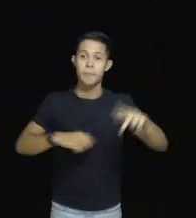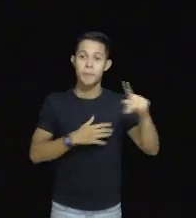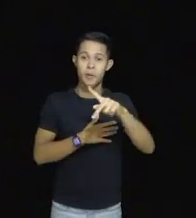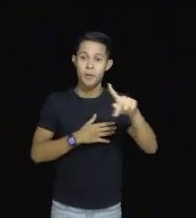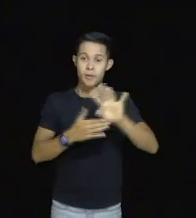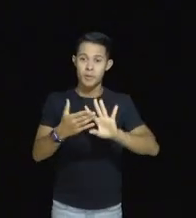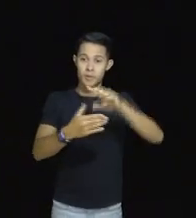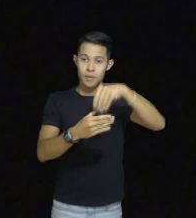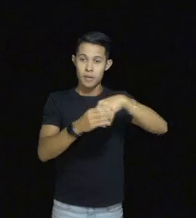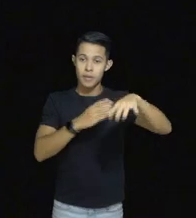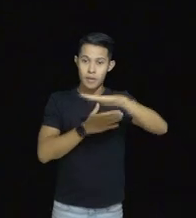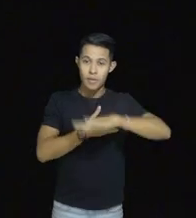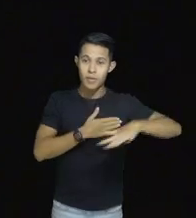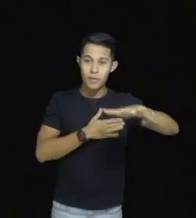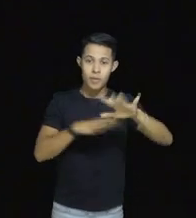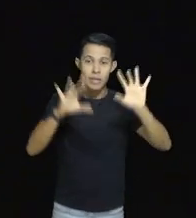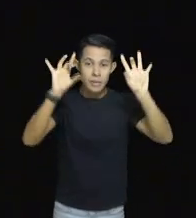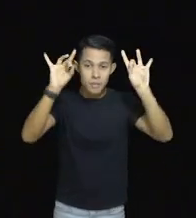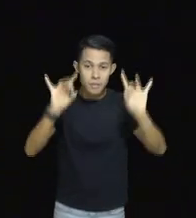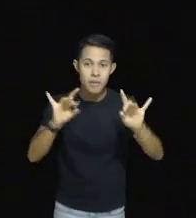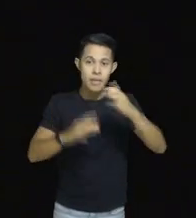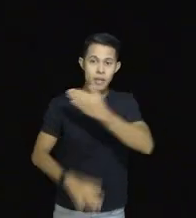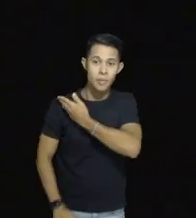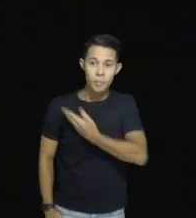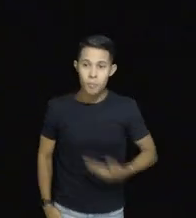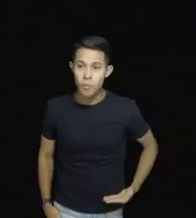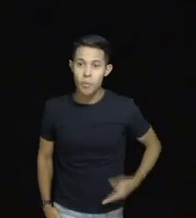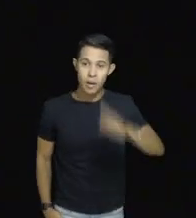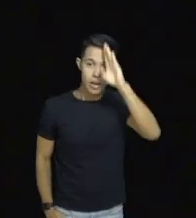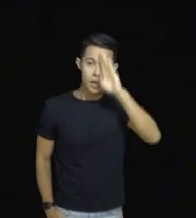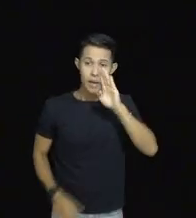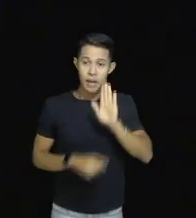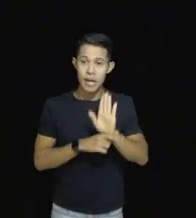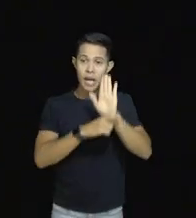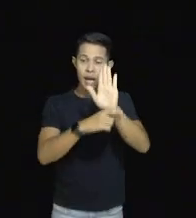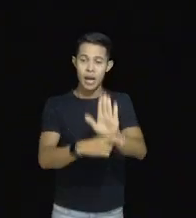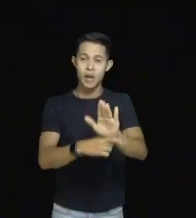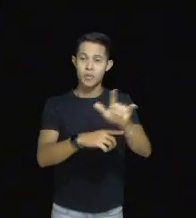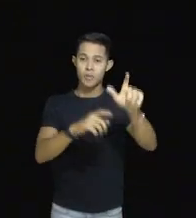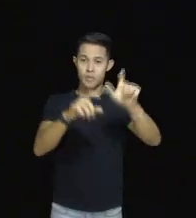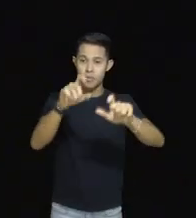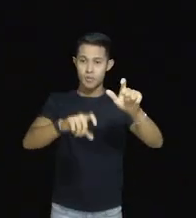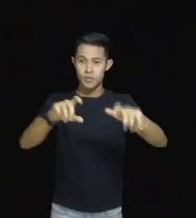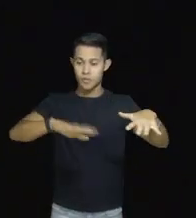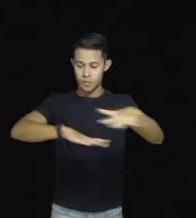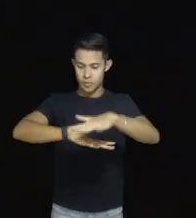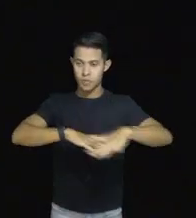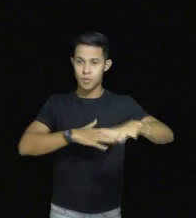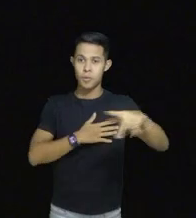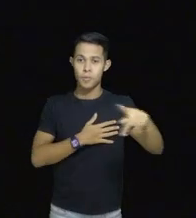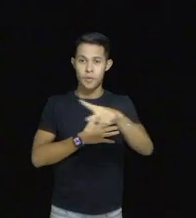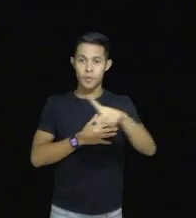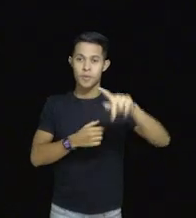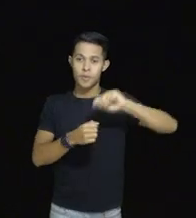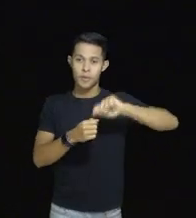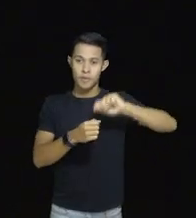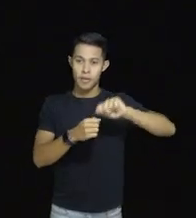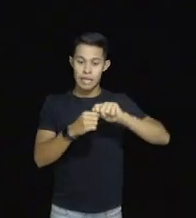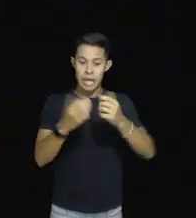que ter uma especialização pública, gratuita, num horário que ajude o professor a fazer... para ele se especializar, para atender aquela